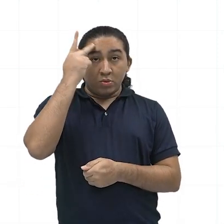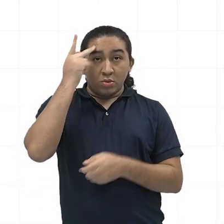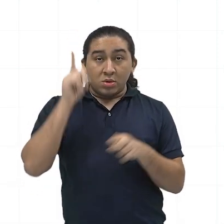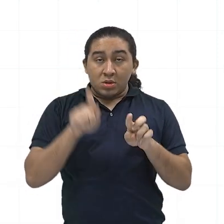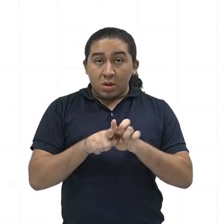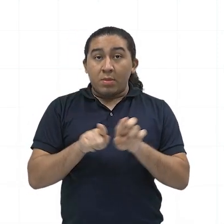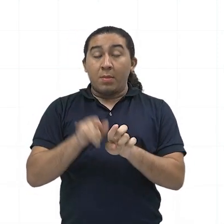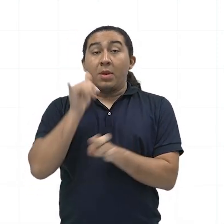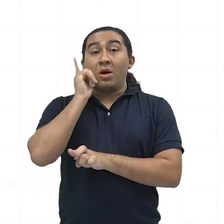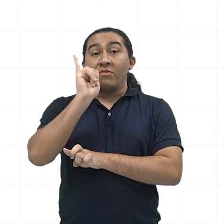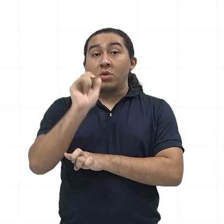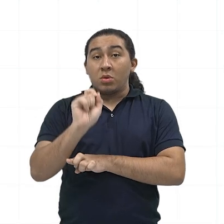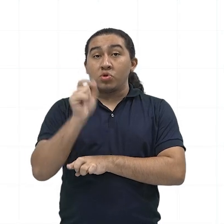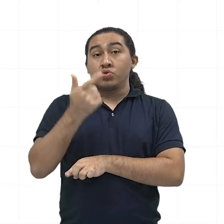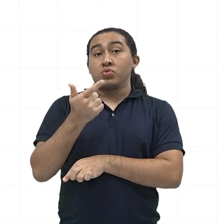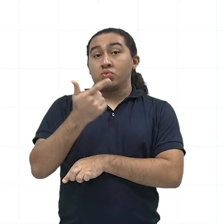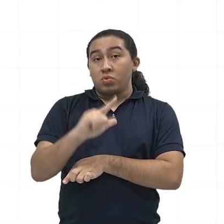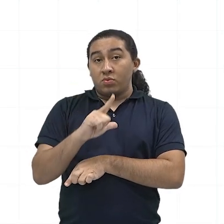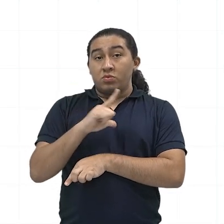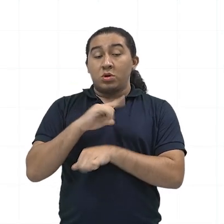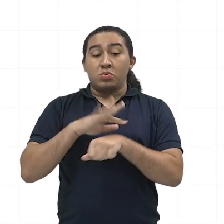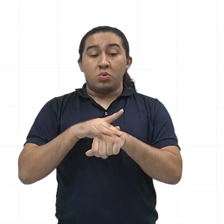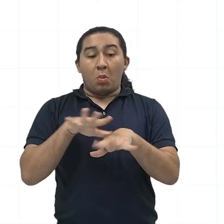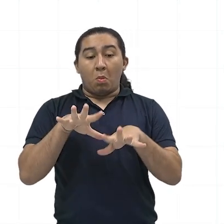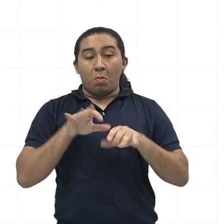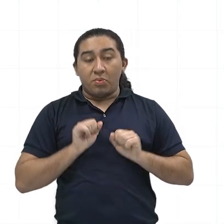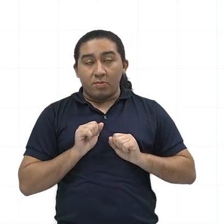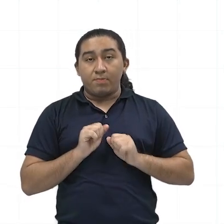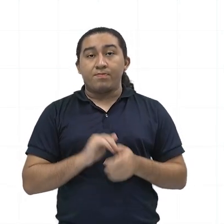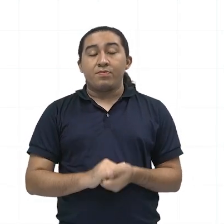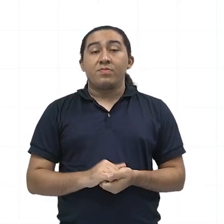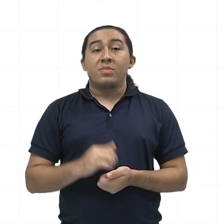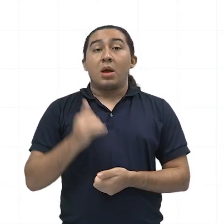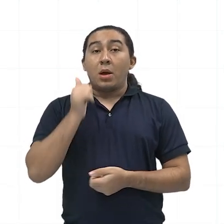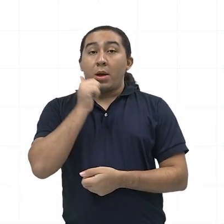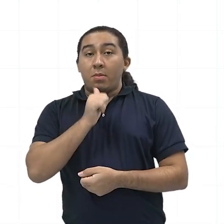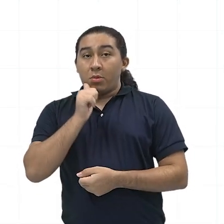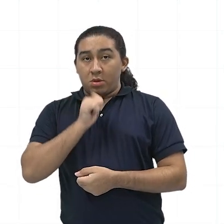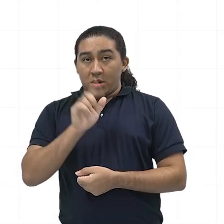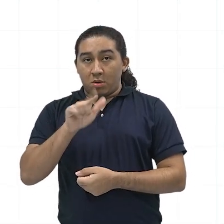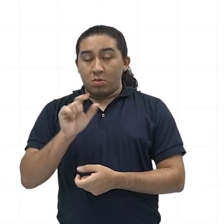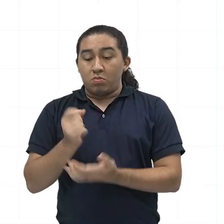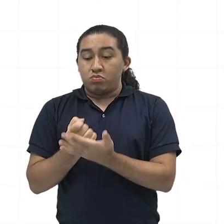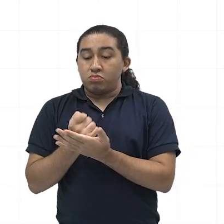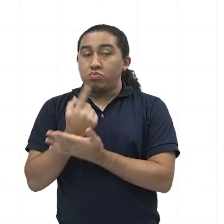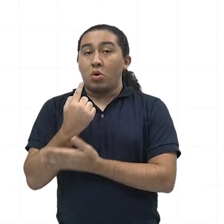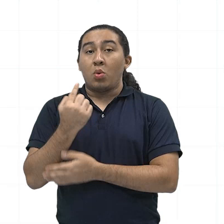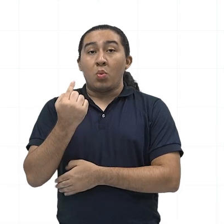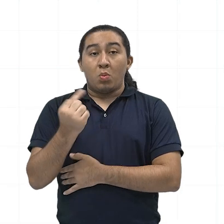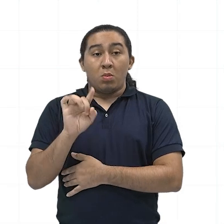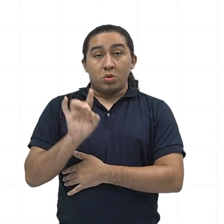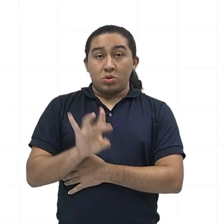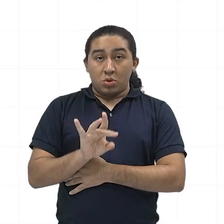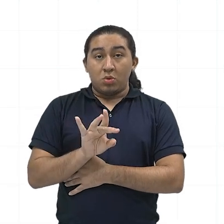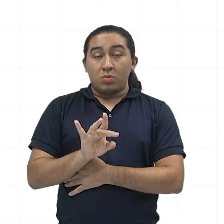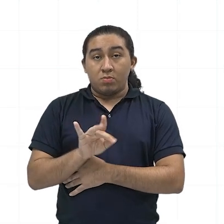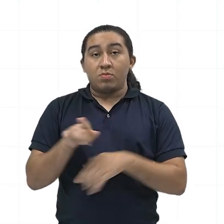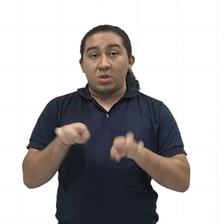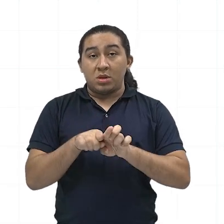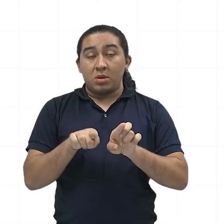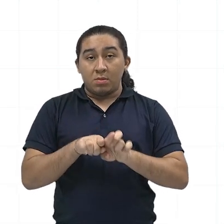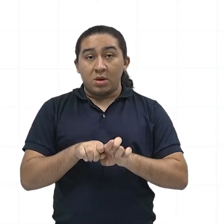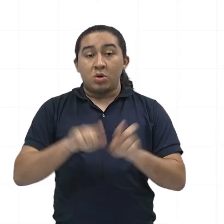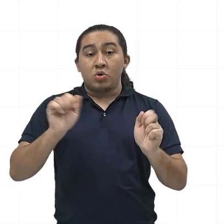a reinfecção. Nas mulheres, o tratamento oral é de dose única, simultaneamente ao